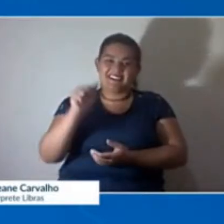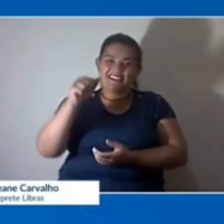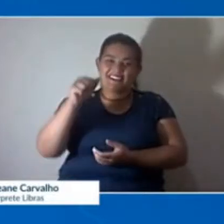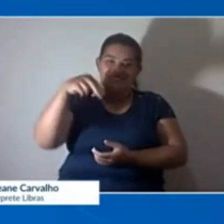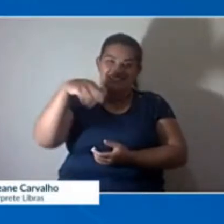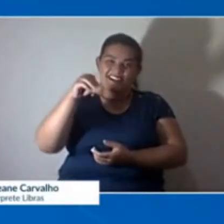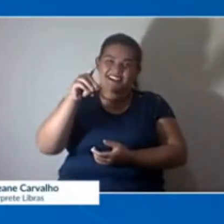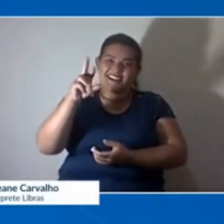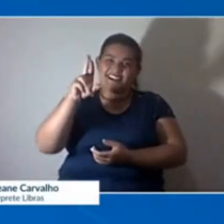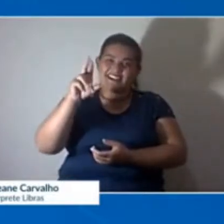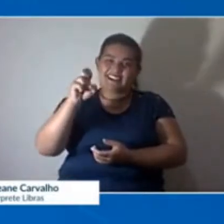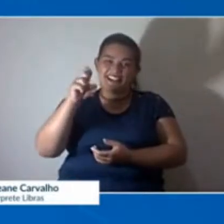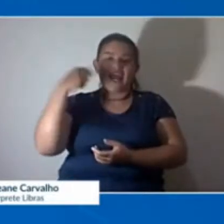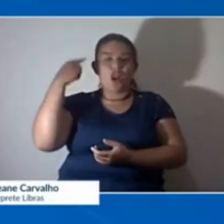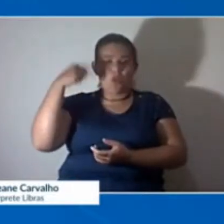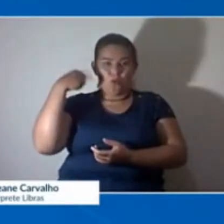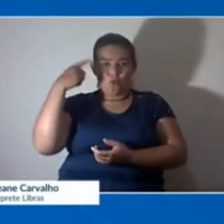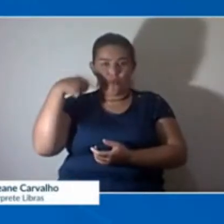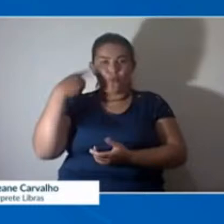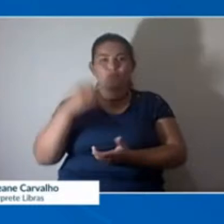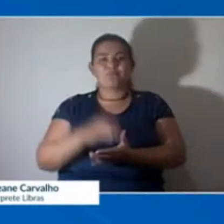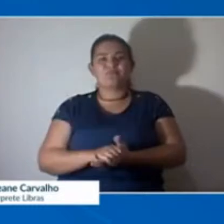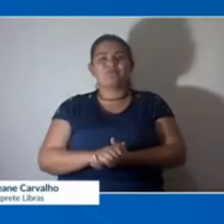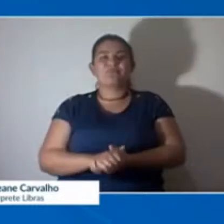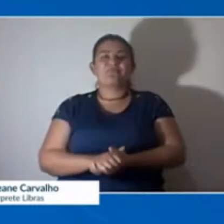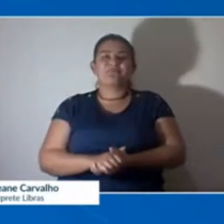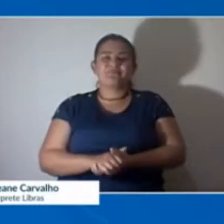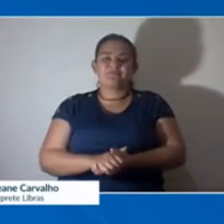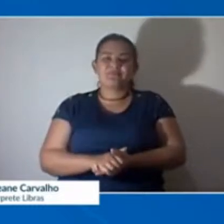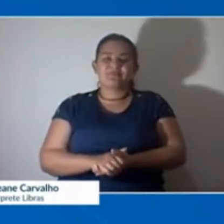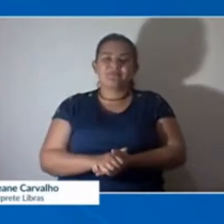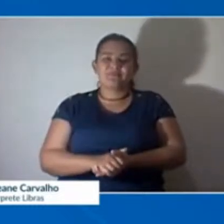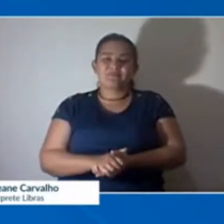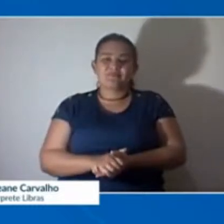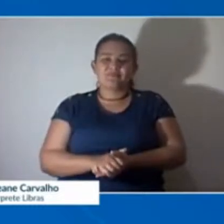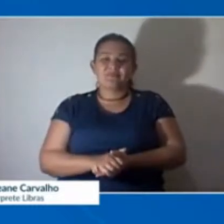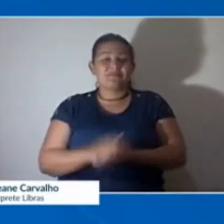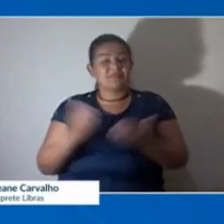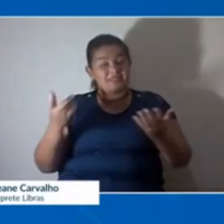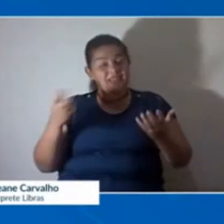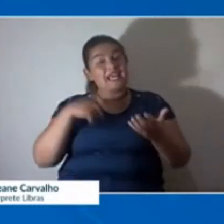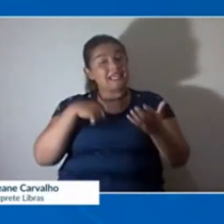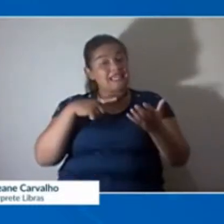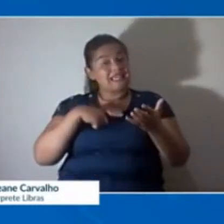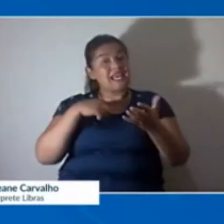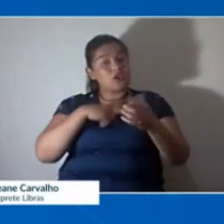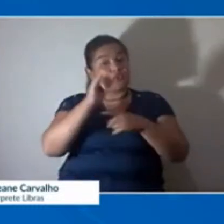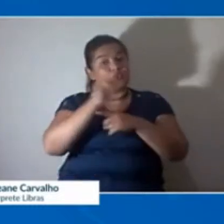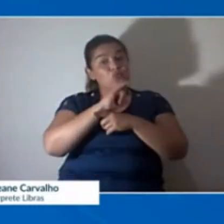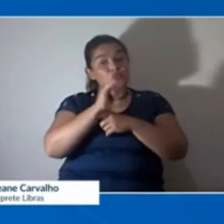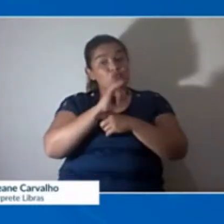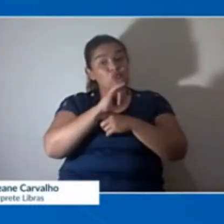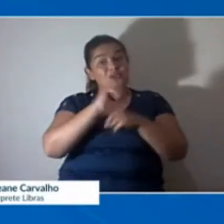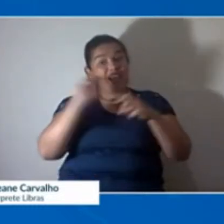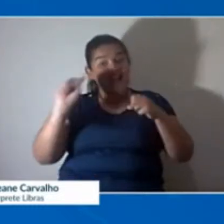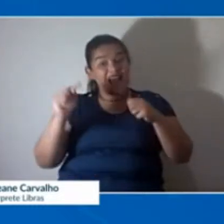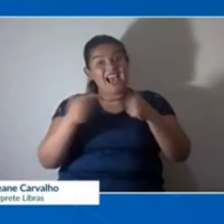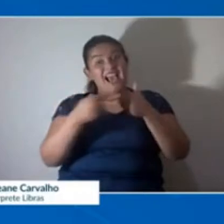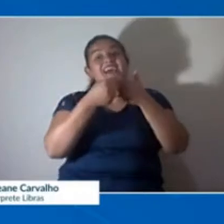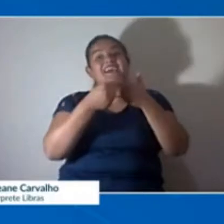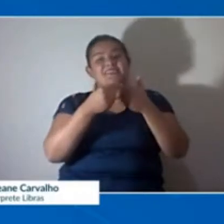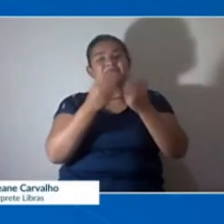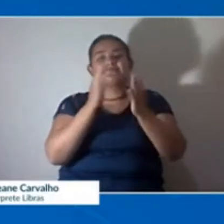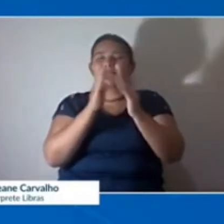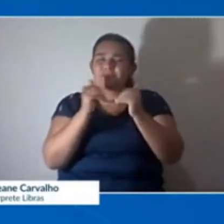André Louco. Então, sim. Agora, a gente está com um canal no YouTube, inclusive eu quero pedir encarecidamente que todo mundo